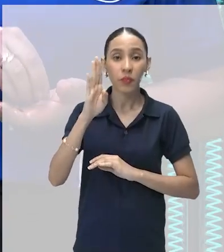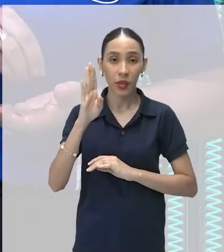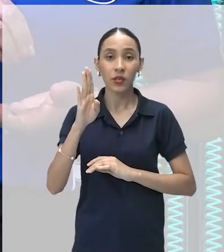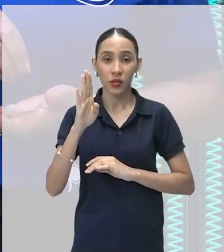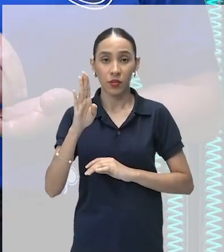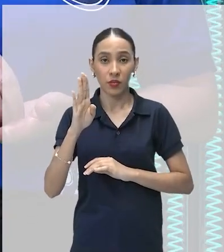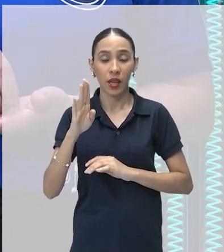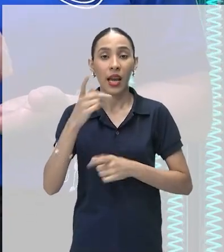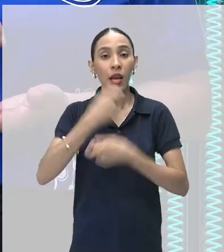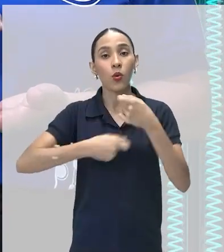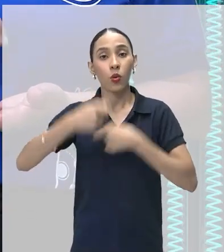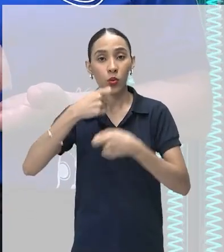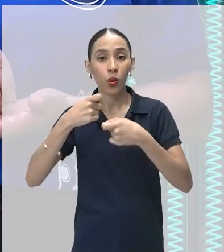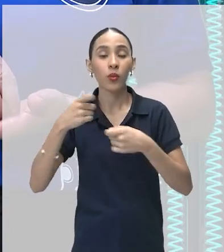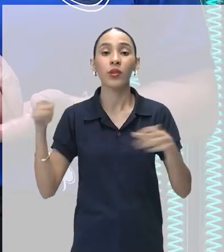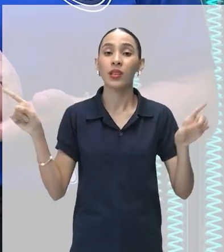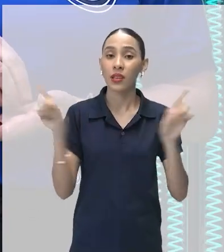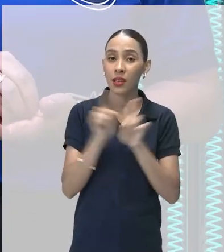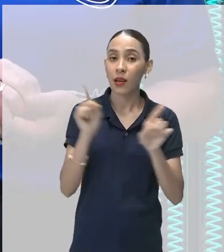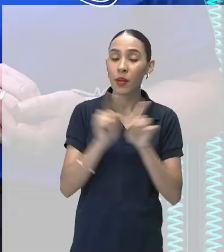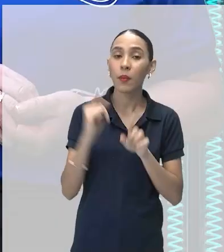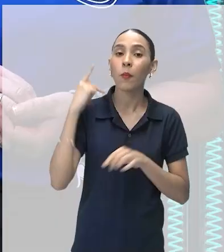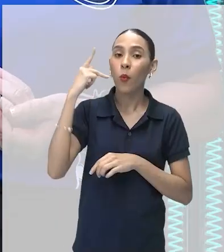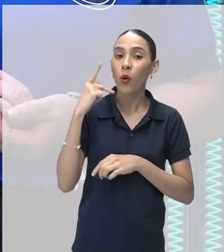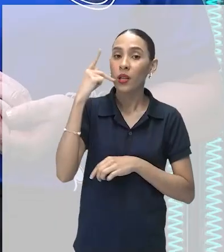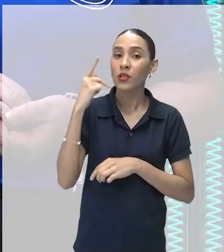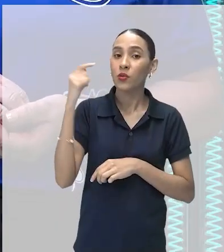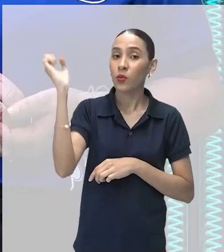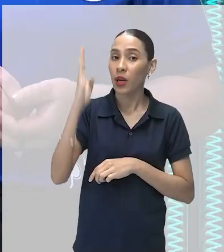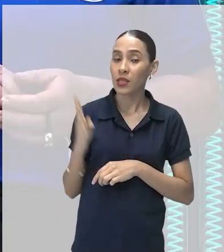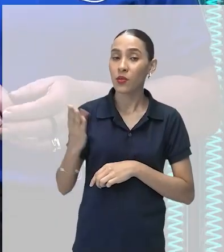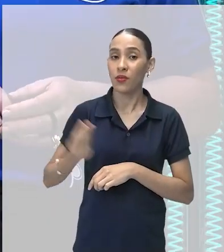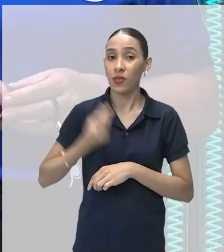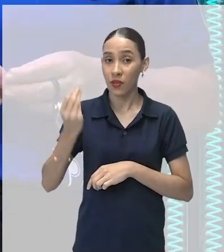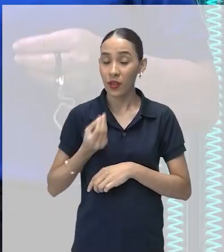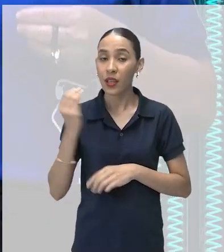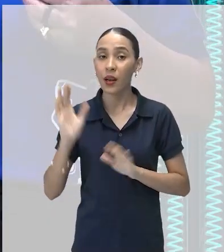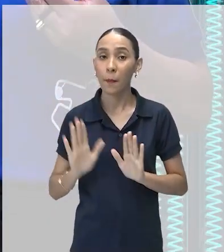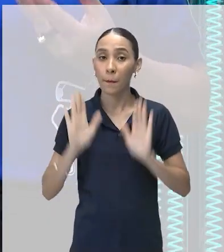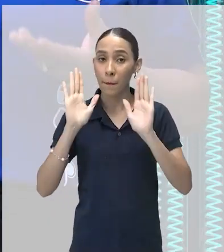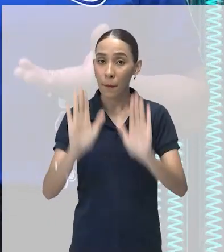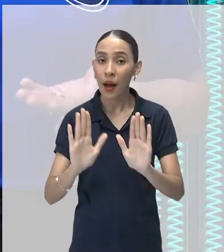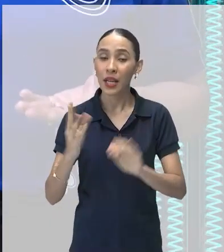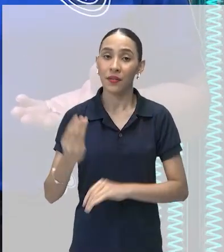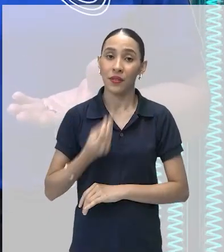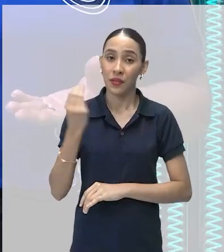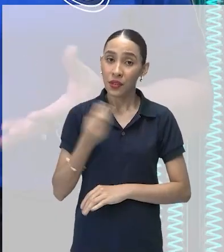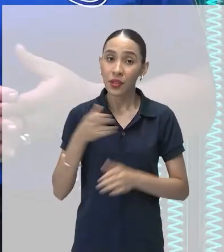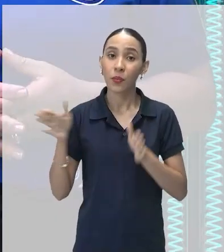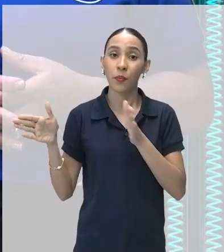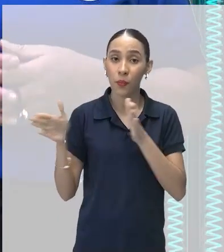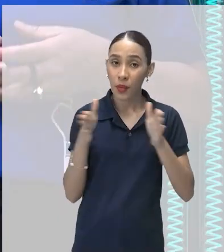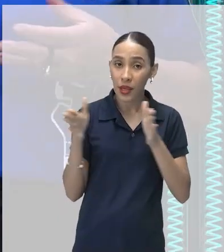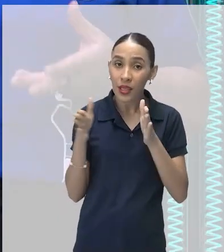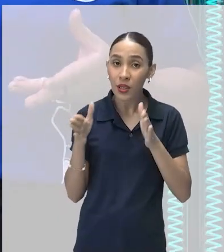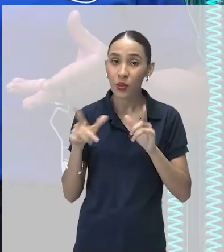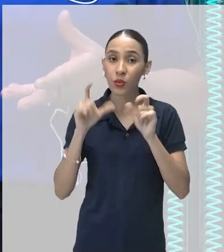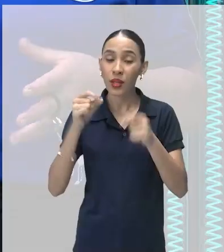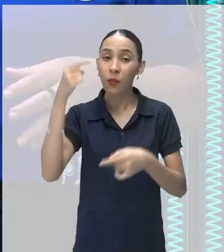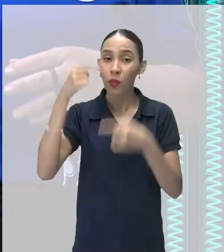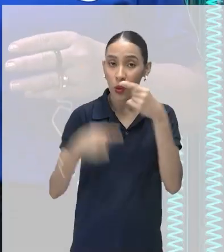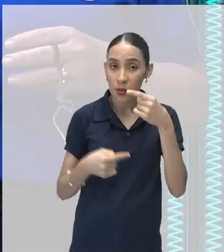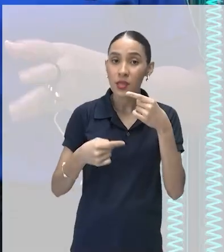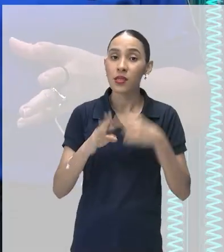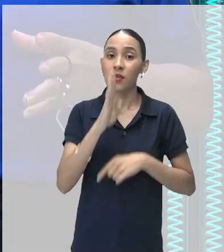o contexto econômico e político que o Brasil vivia. Mas vivíamos num período, né, de